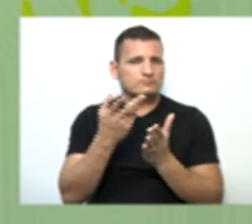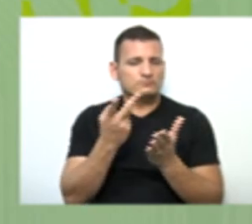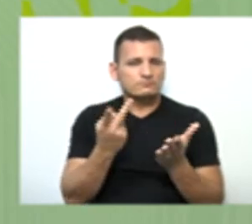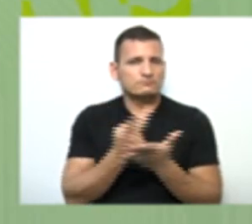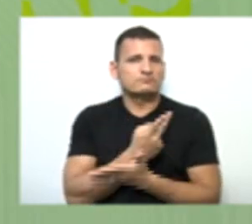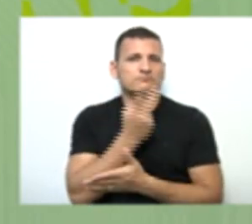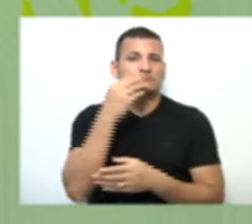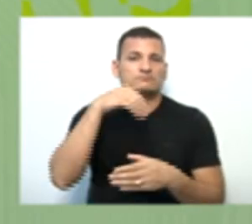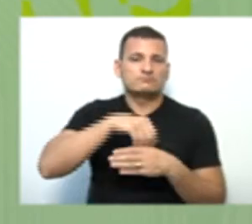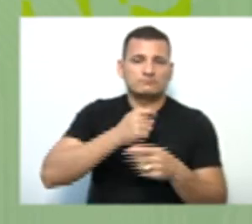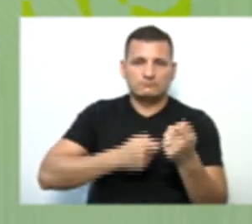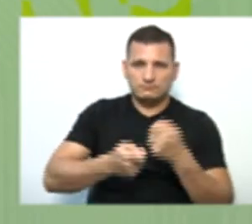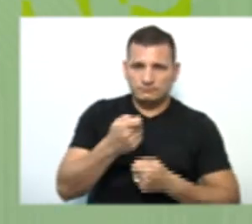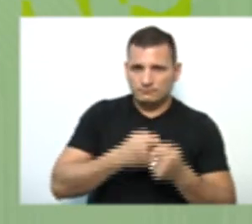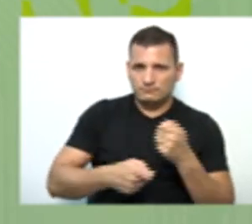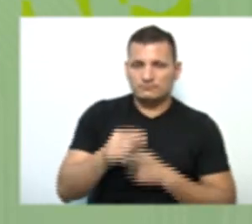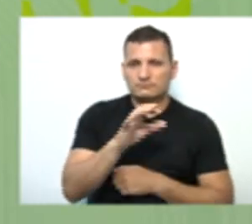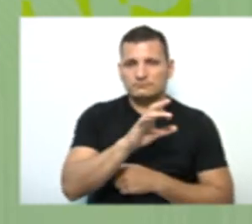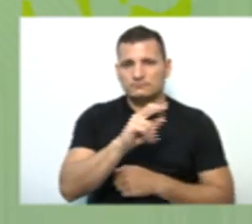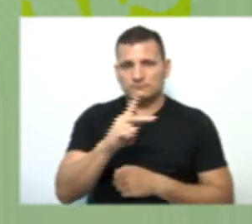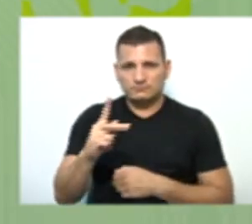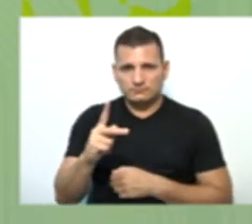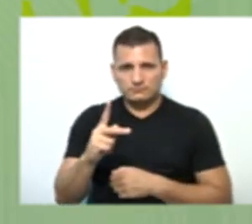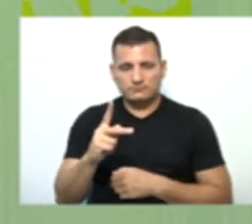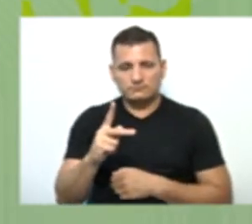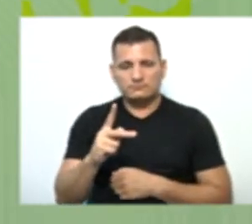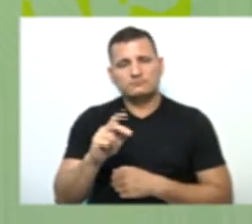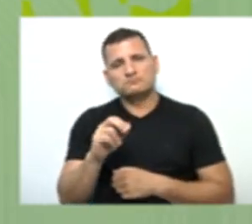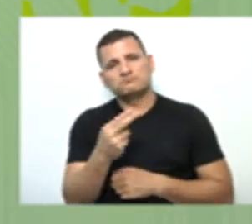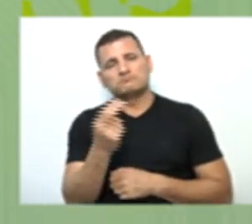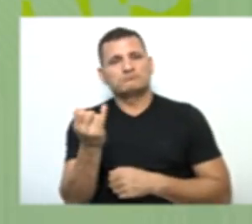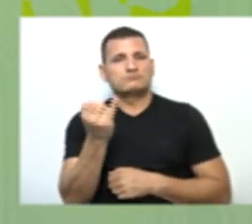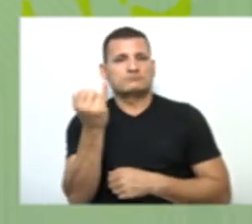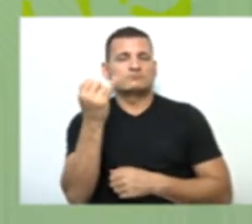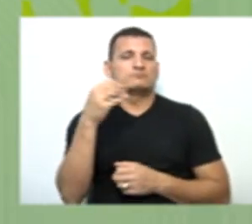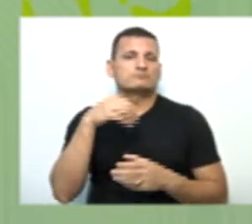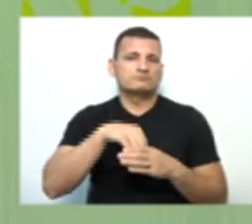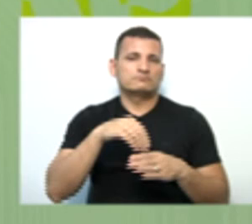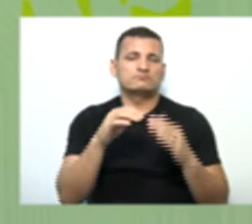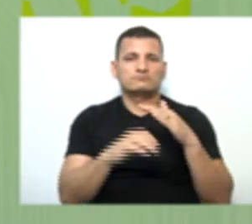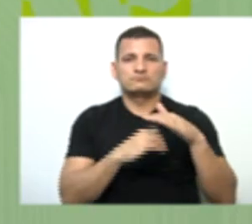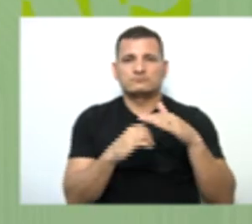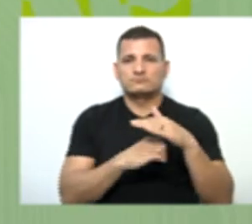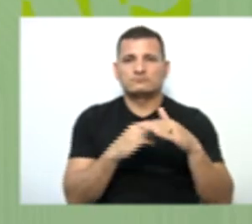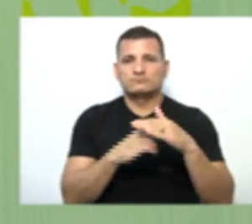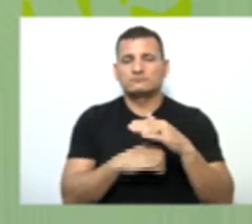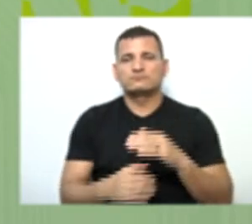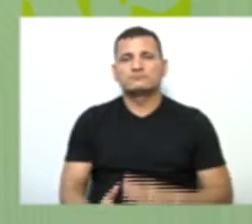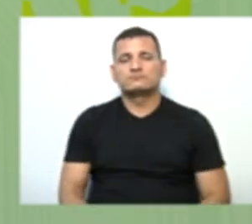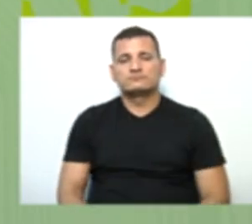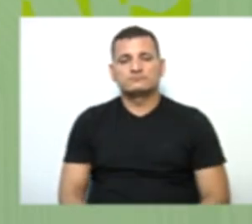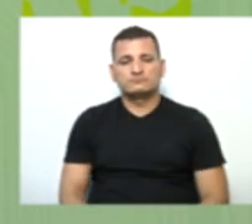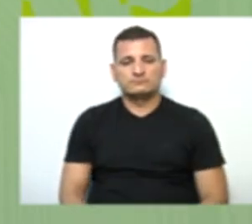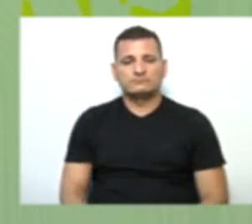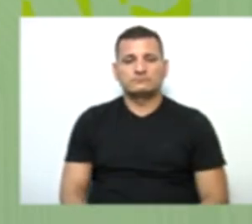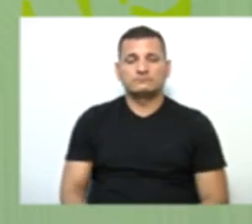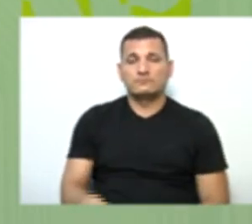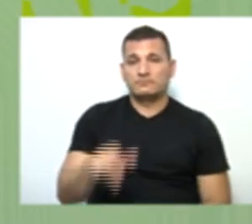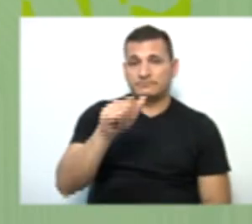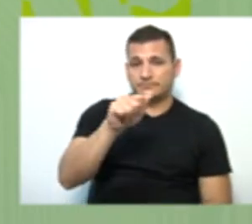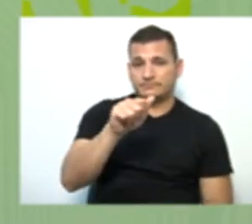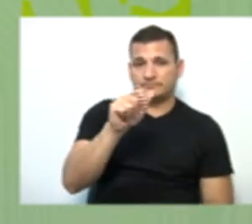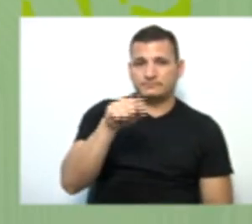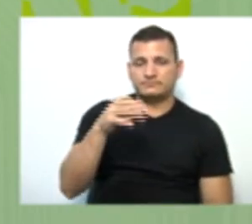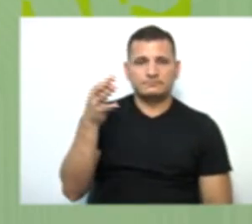fatos administrativos e atos relevantes ocorridos na empresa. Okay. Alternativa A está